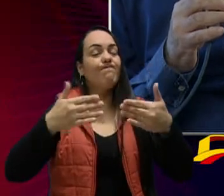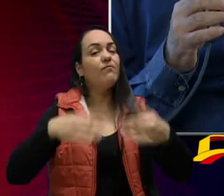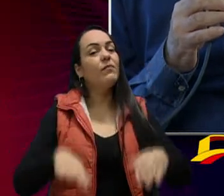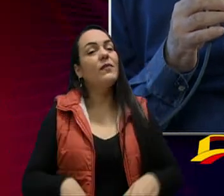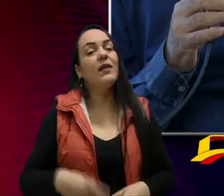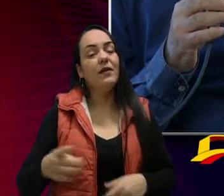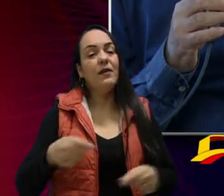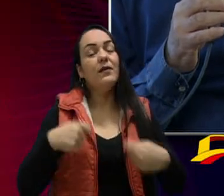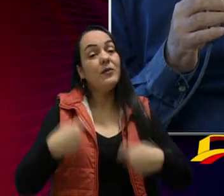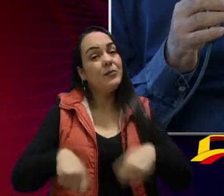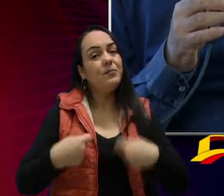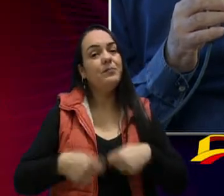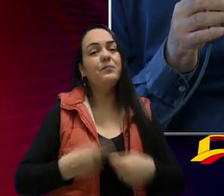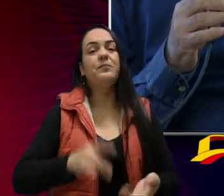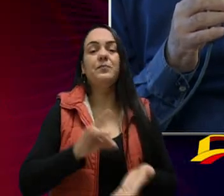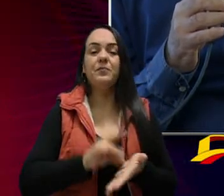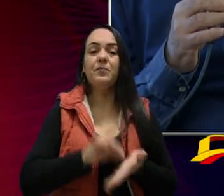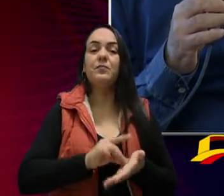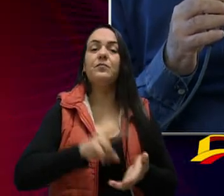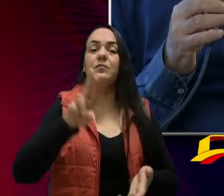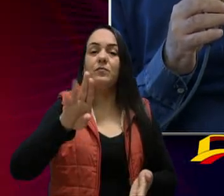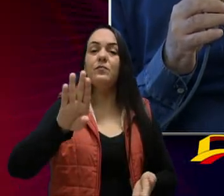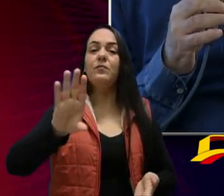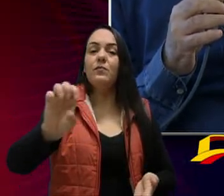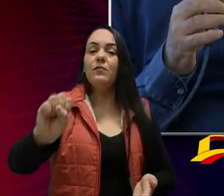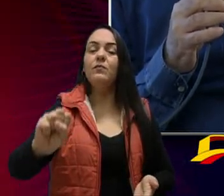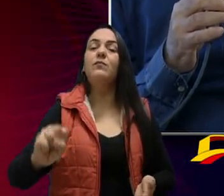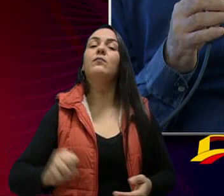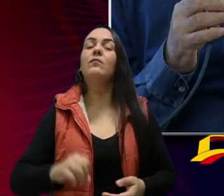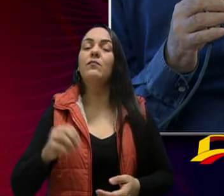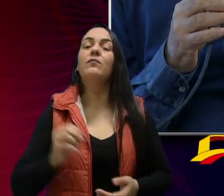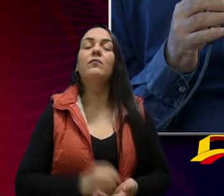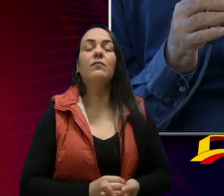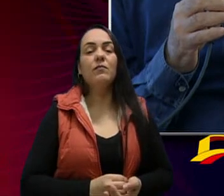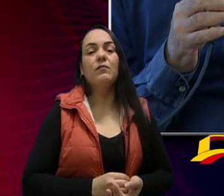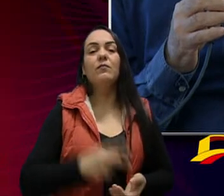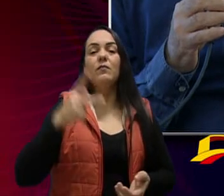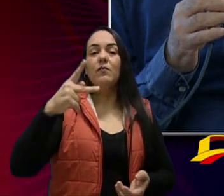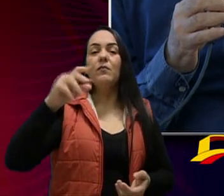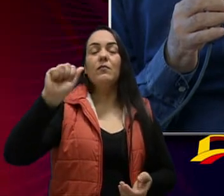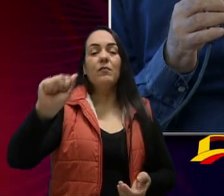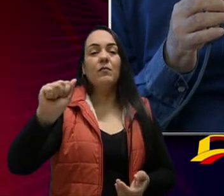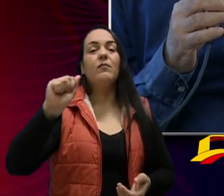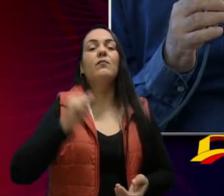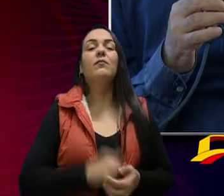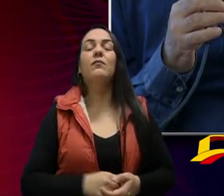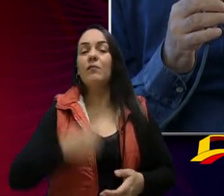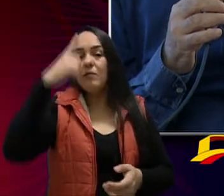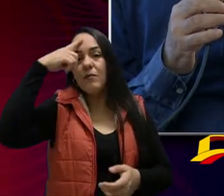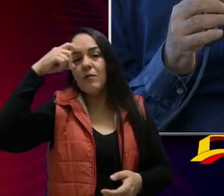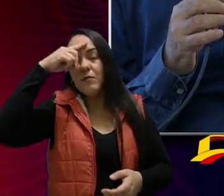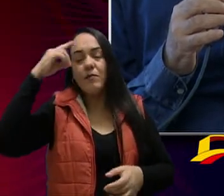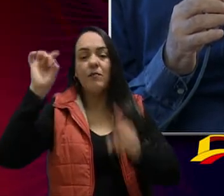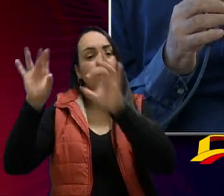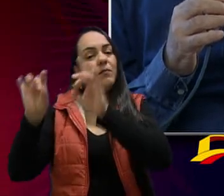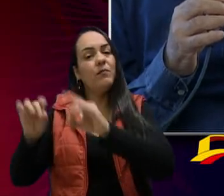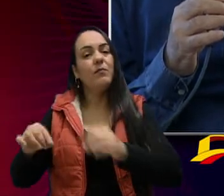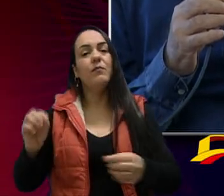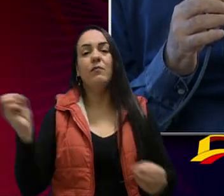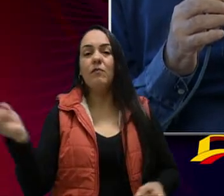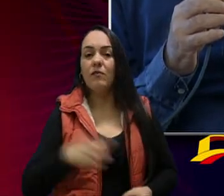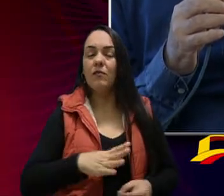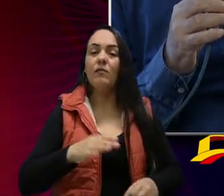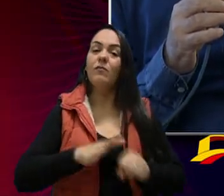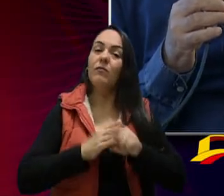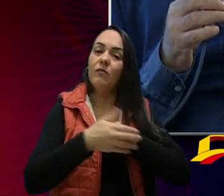então são os profissionais da ubs policlínica pa hospital de campanha daí a gente também vai liberar o pessoal da